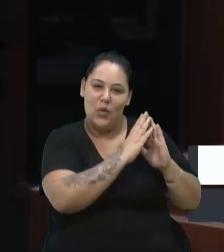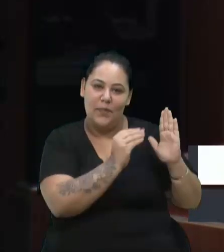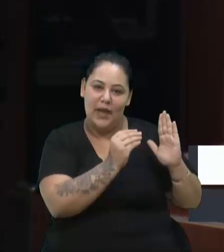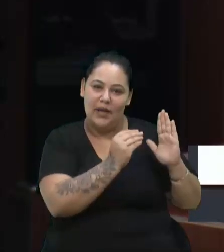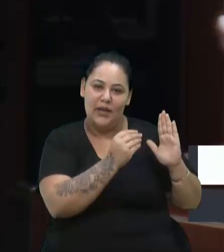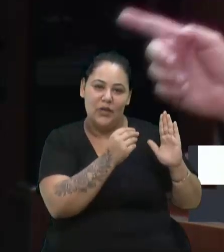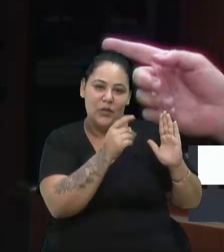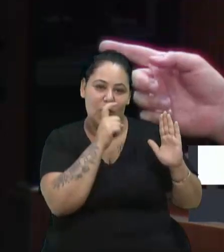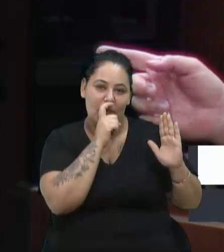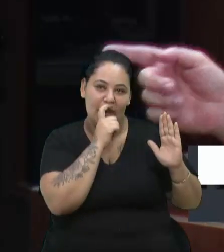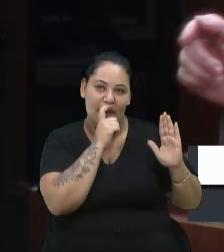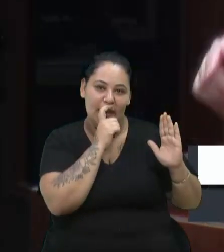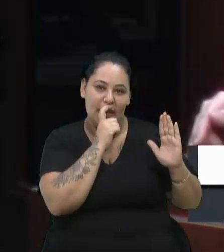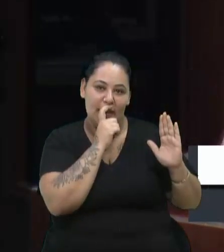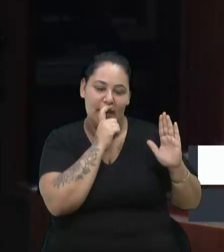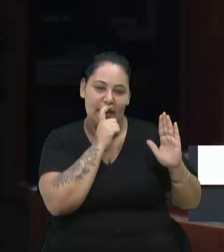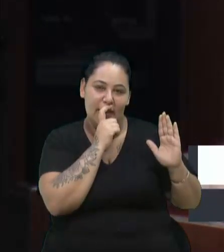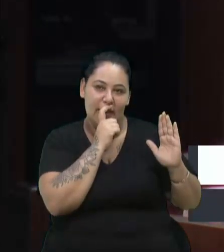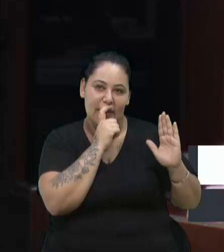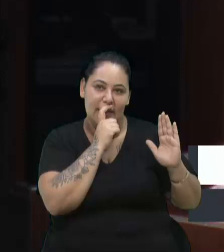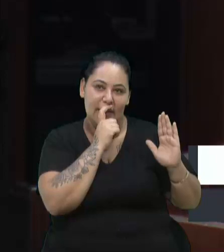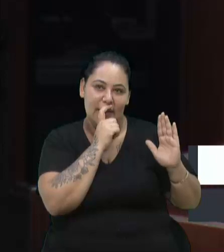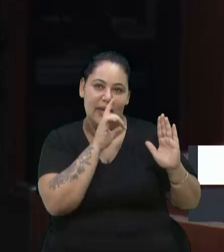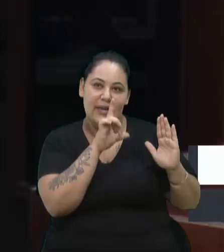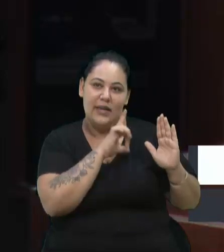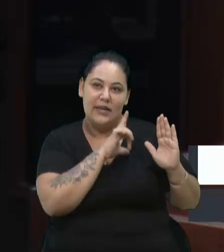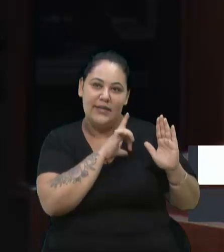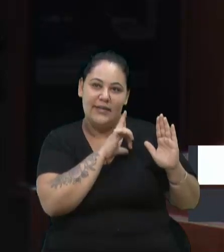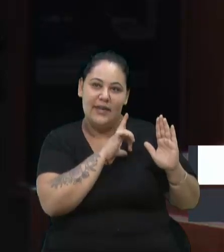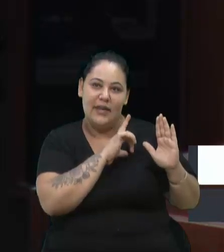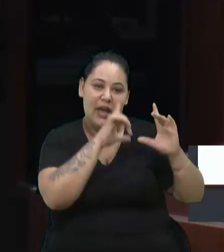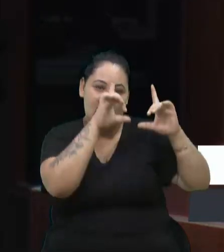quadro com a foto do pai, com um pneu no escritório.